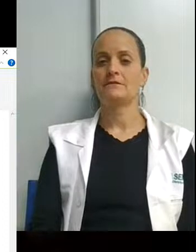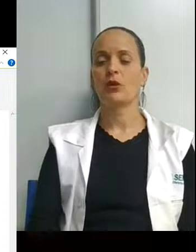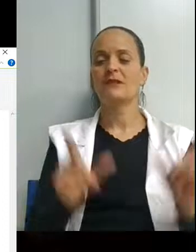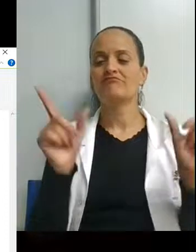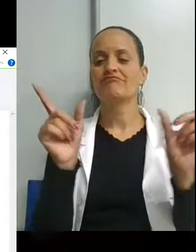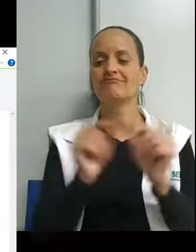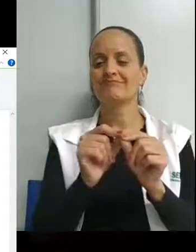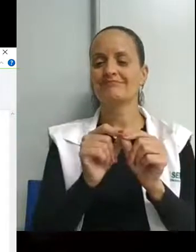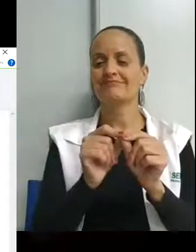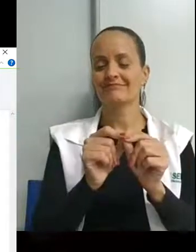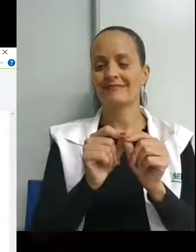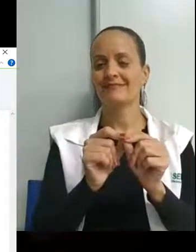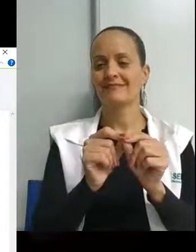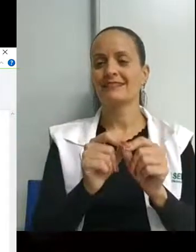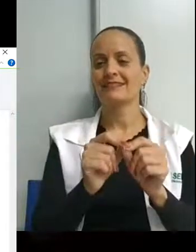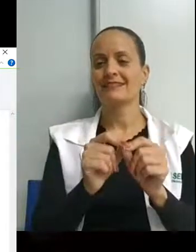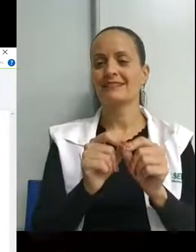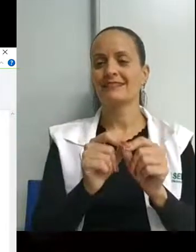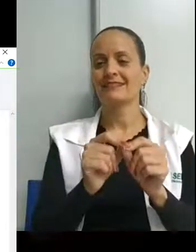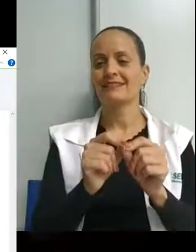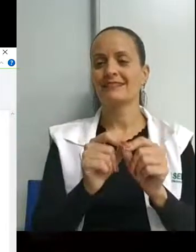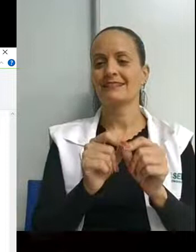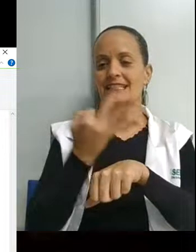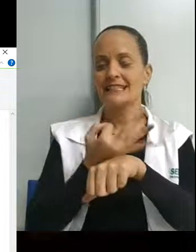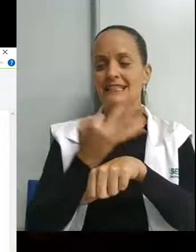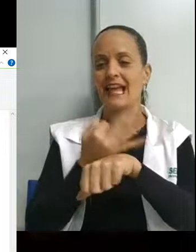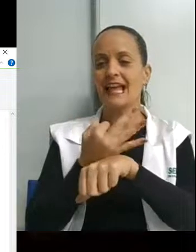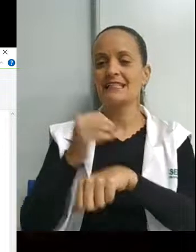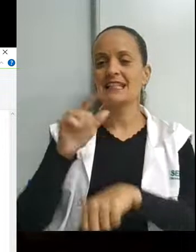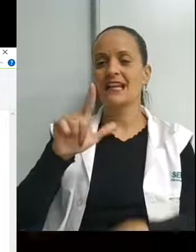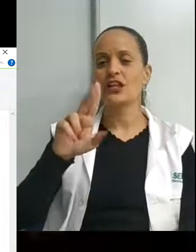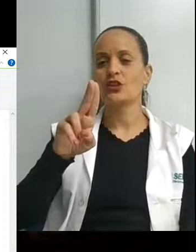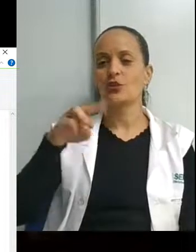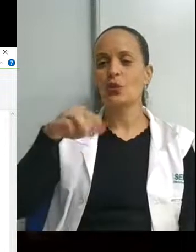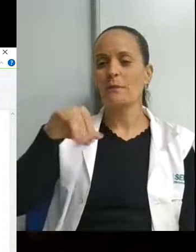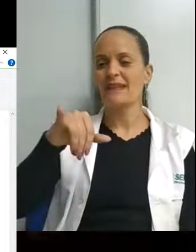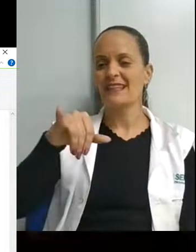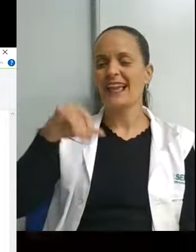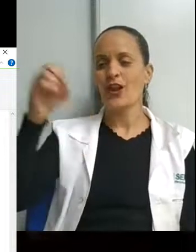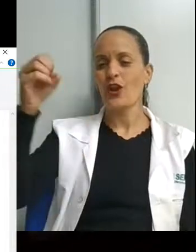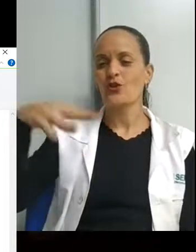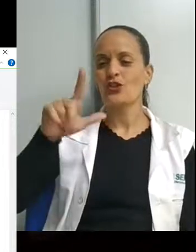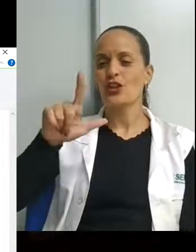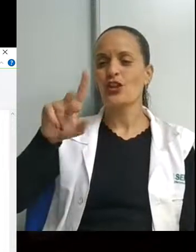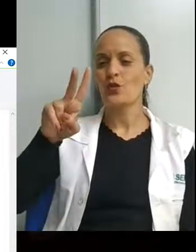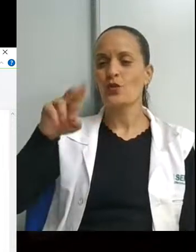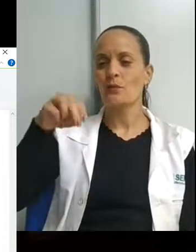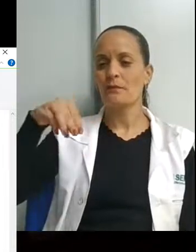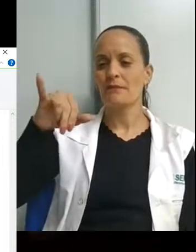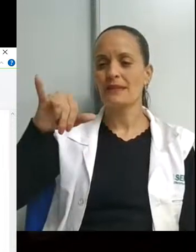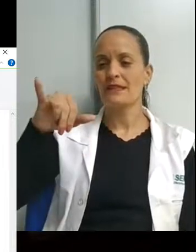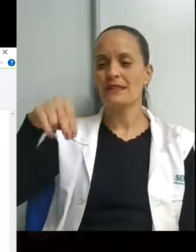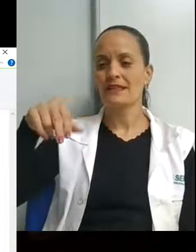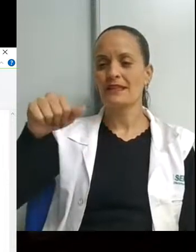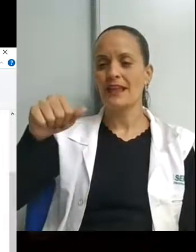Deixa eu ver como que ele chama aqui na situação de aprendizagem. Ele dá um nome aqui. Eu vou usar o nome que está aqui na situação de